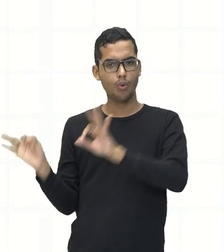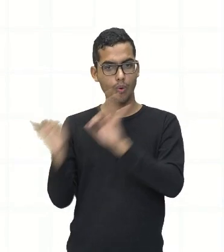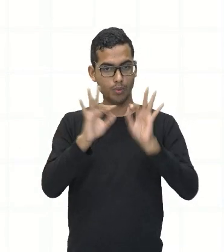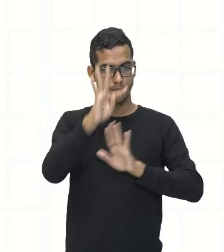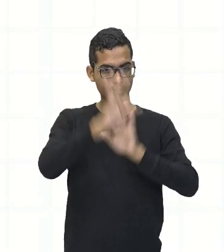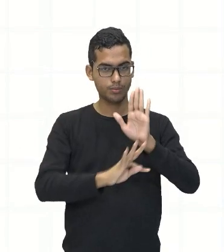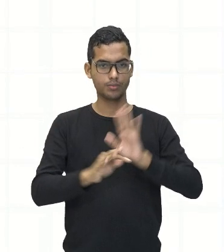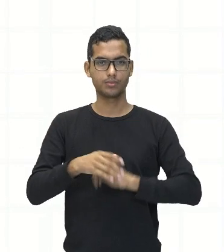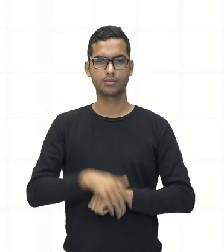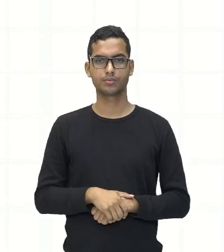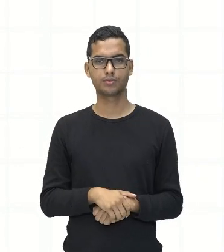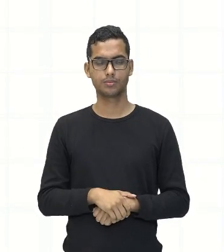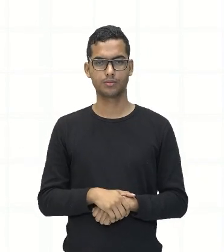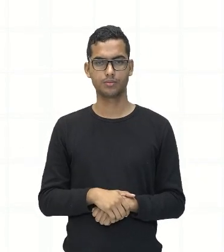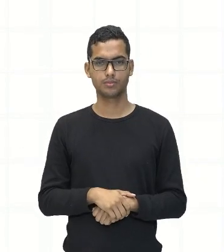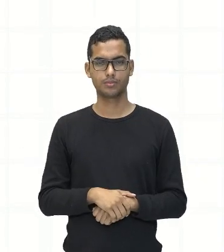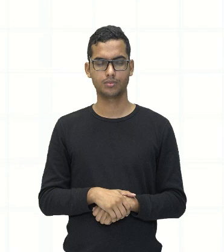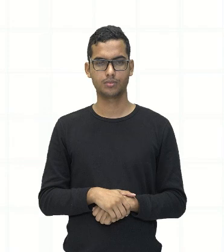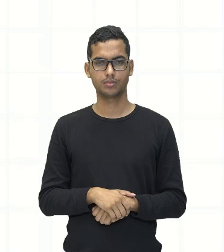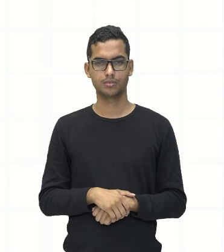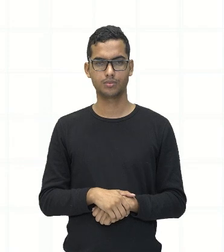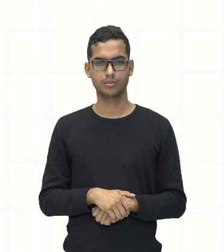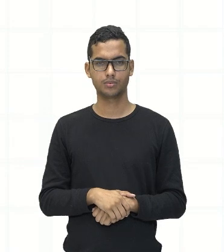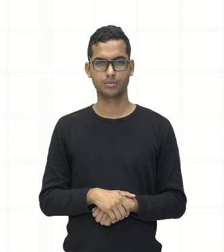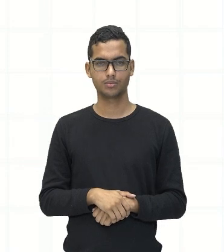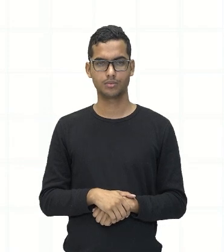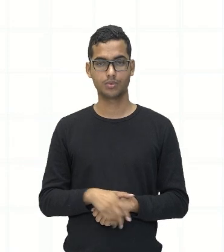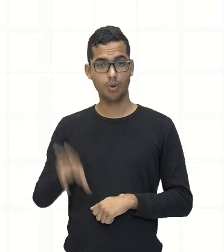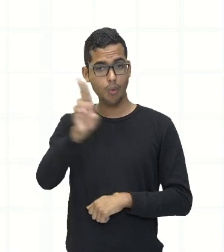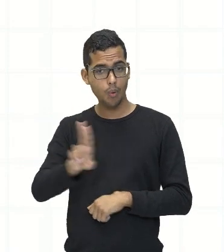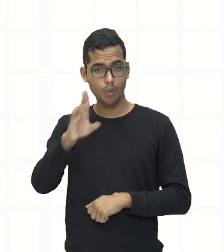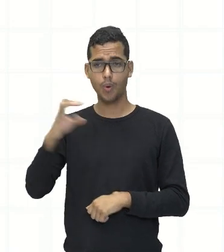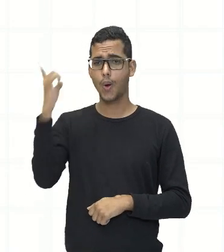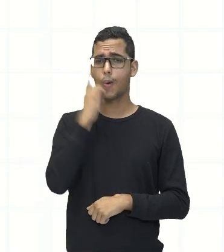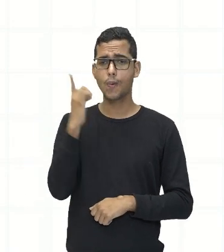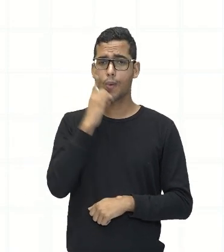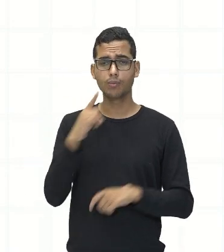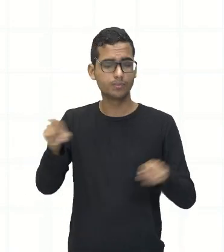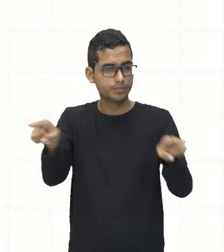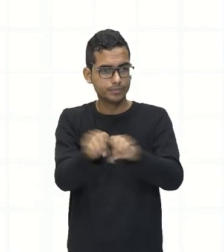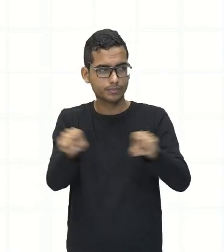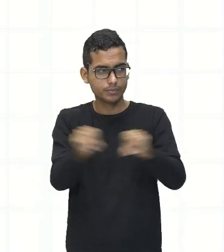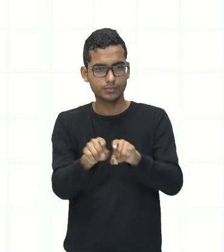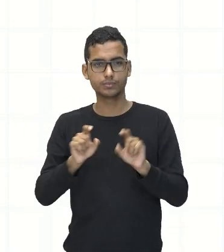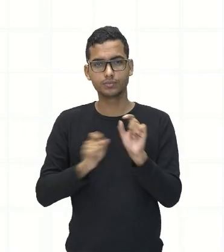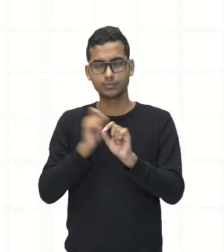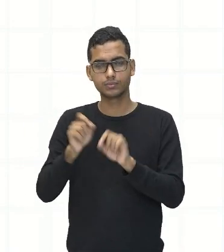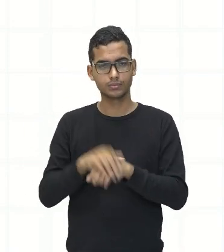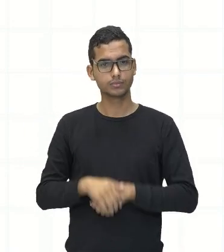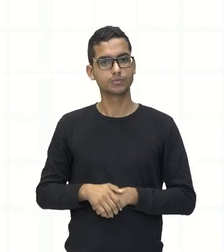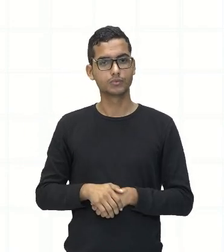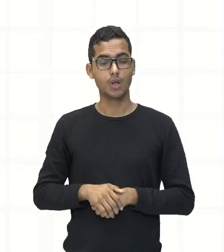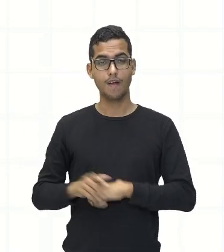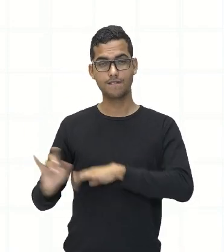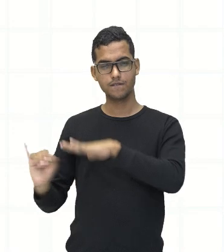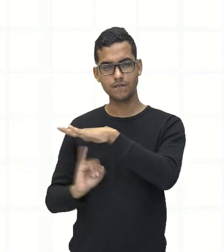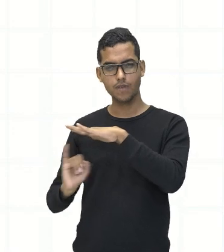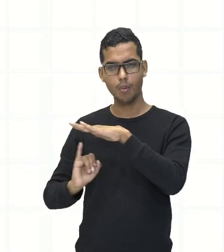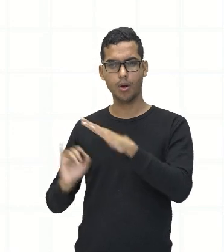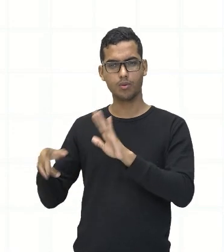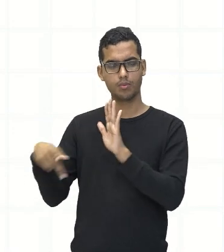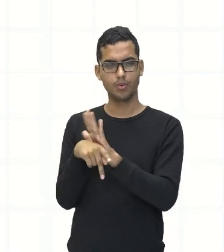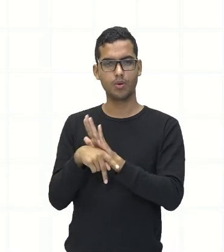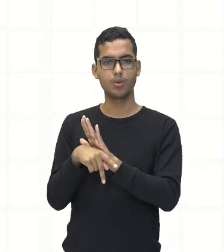seguinte, né? Que no uso do cotidiano e também o mais informal do nosso